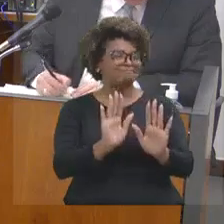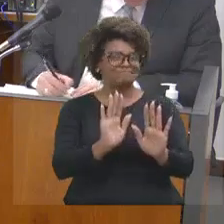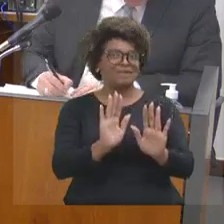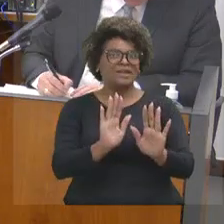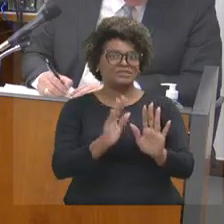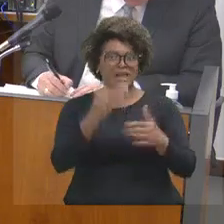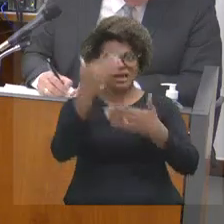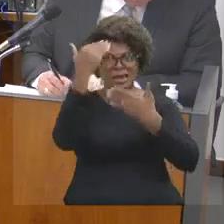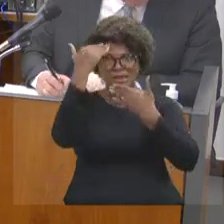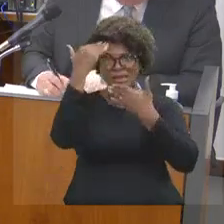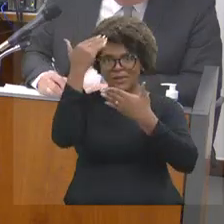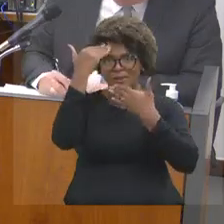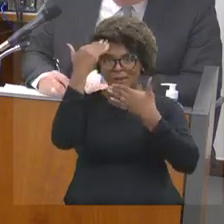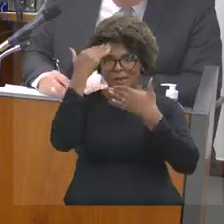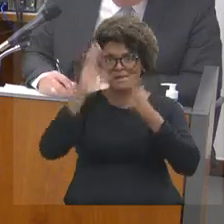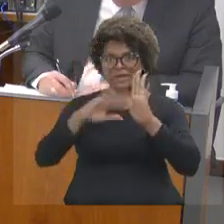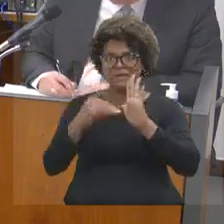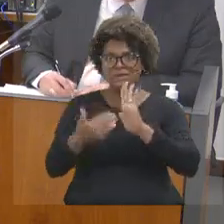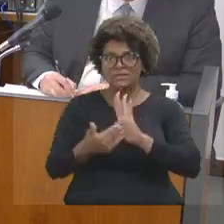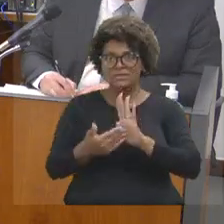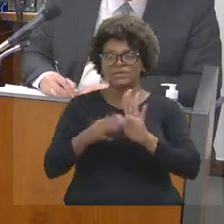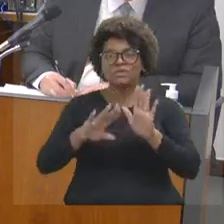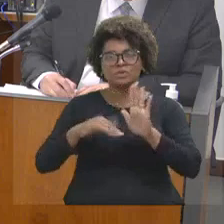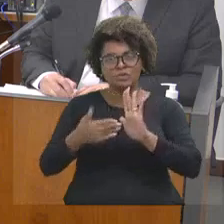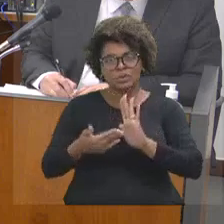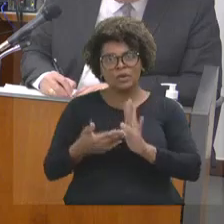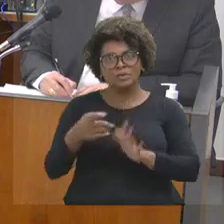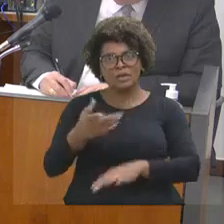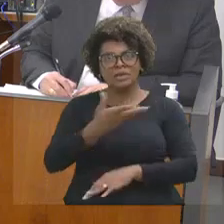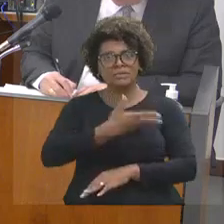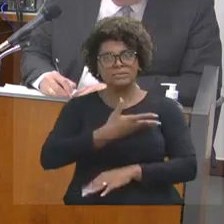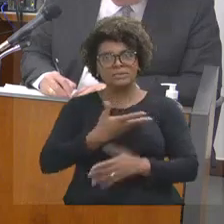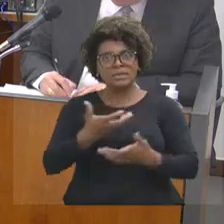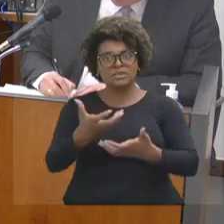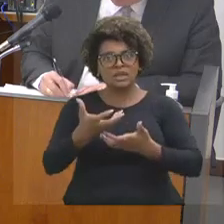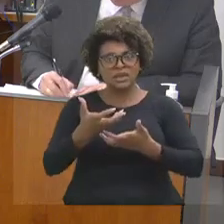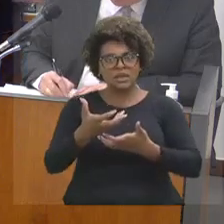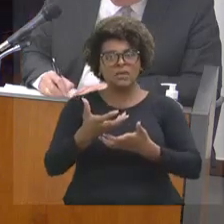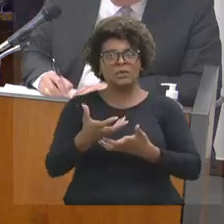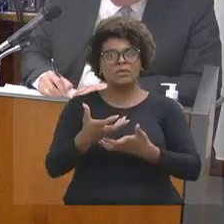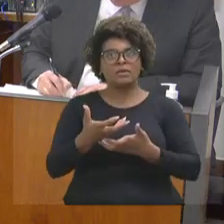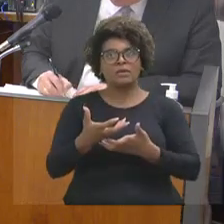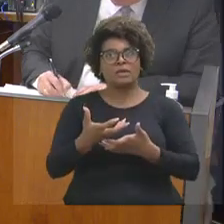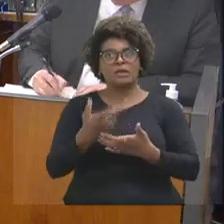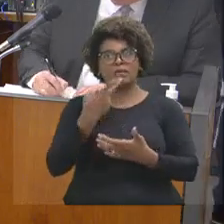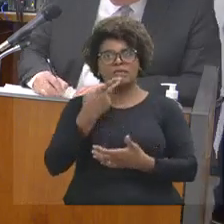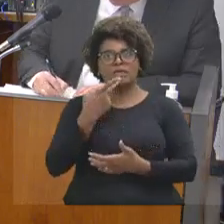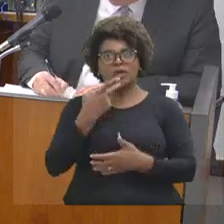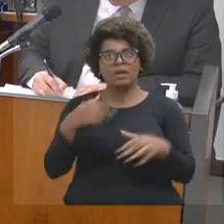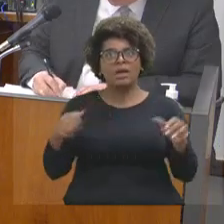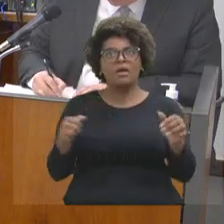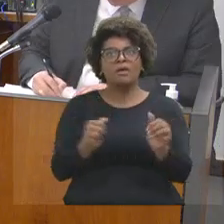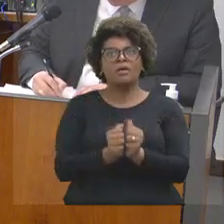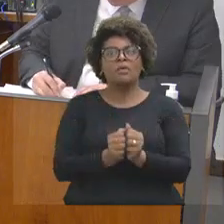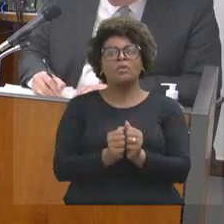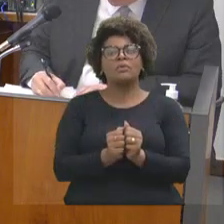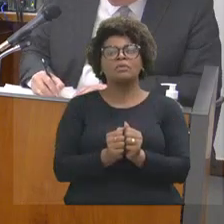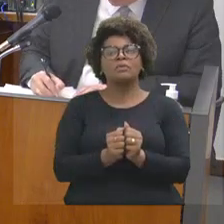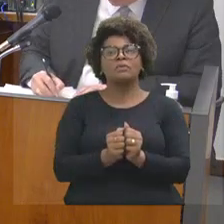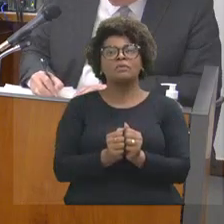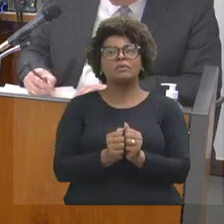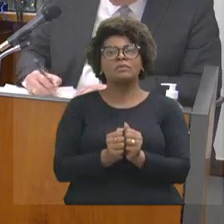as questões de solidariedade e quero passar a palavra para o para